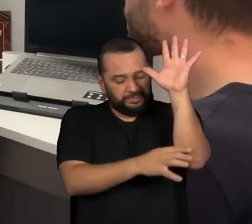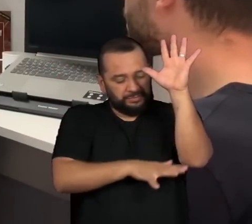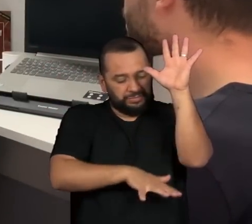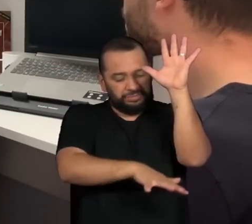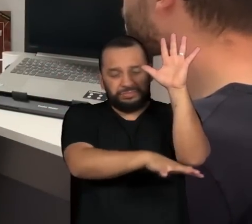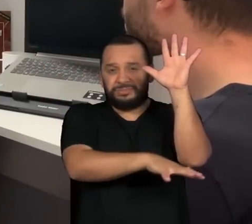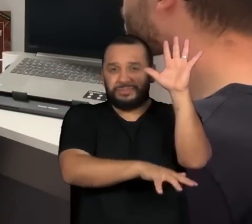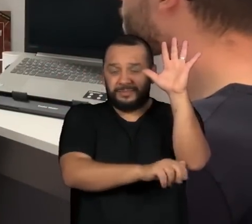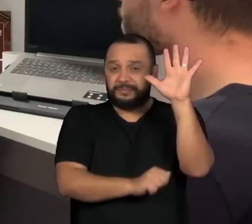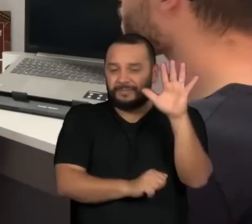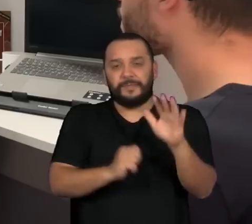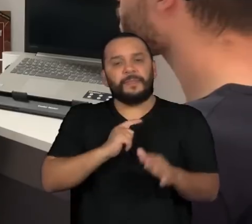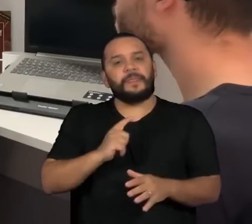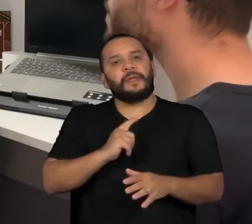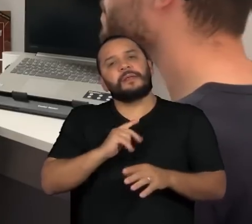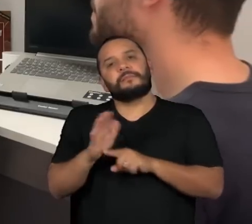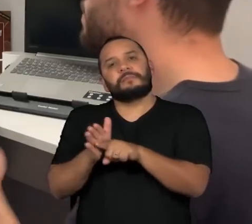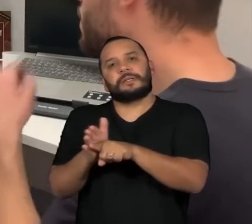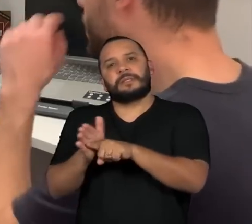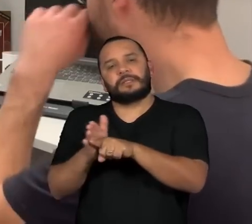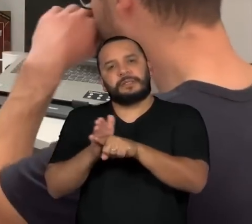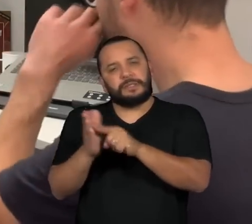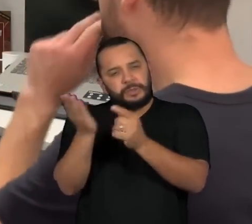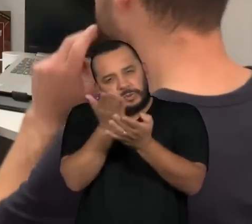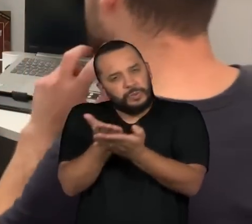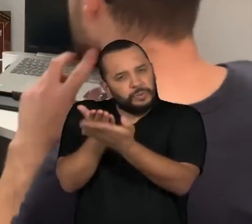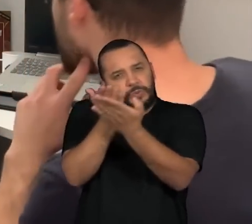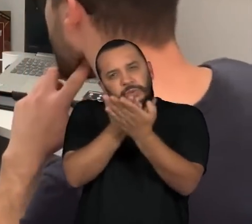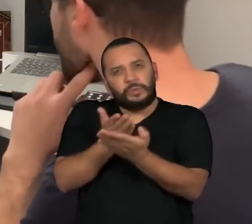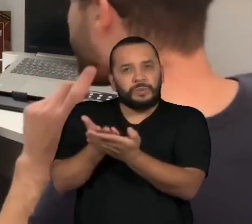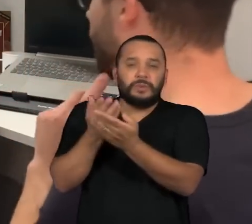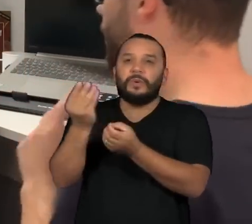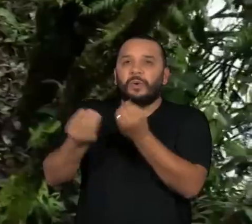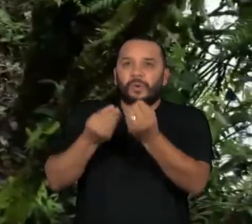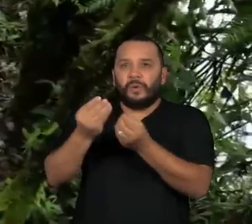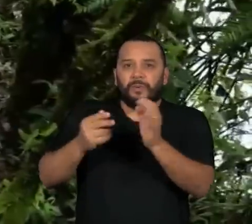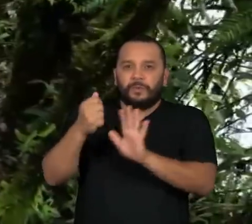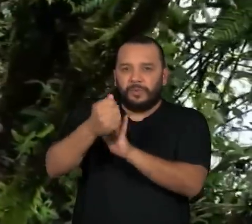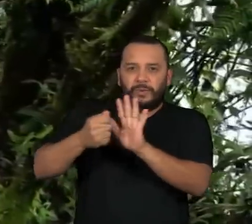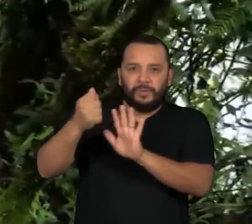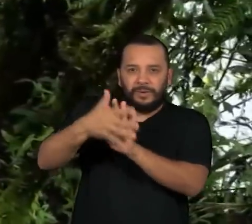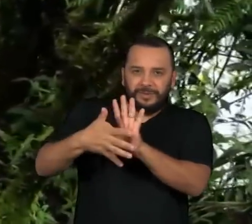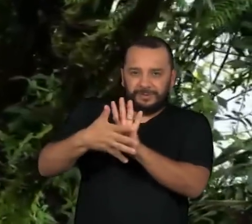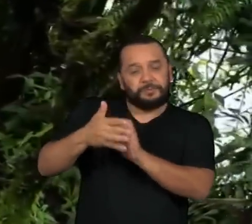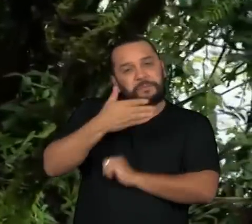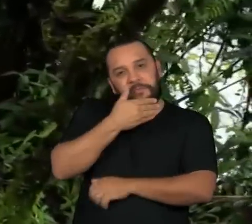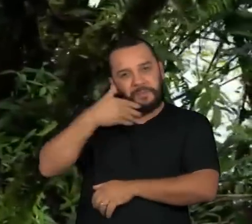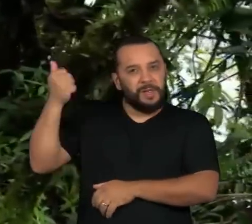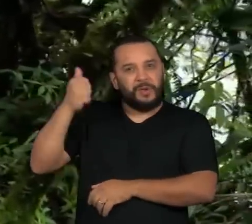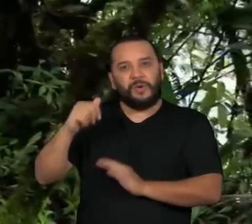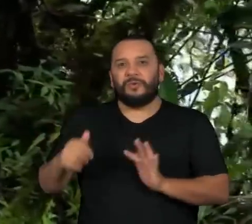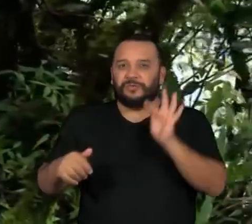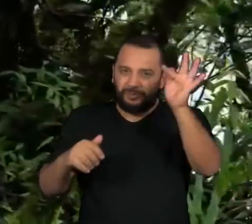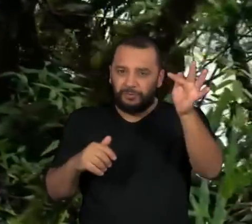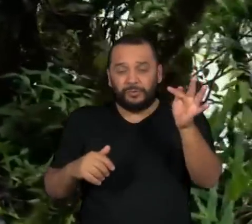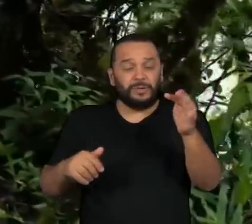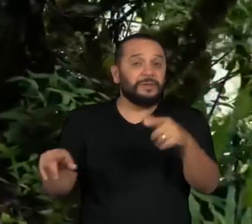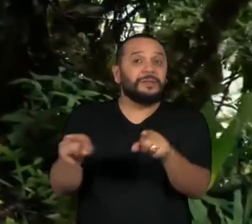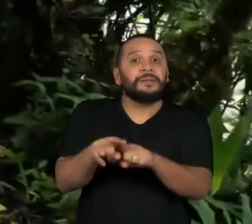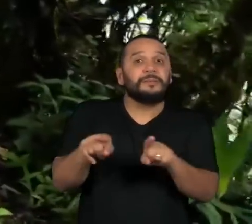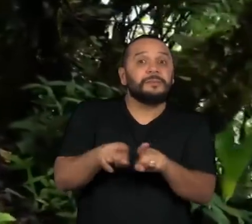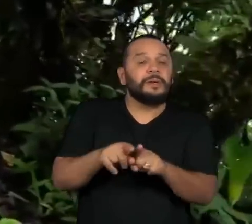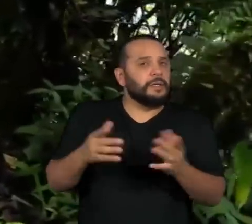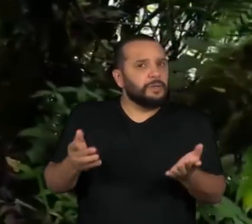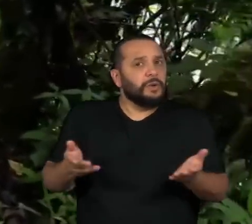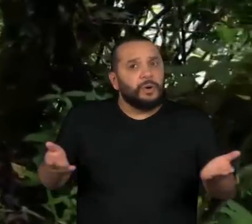Novos estudos já estão sendo realizados para aprimorar o programa de computador e tentar investigar como os serviços